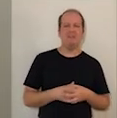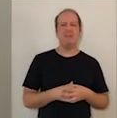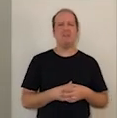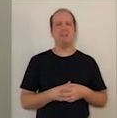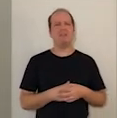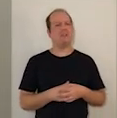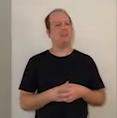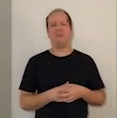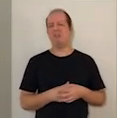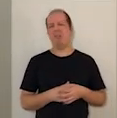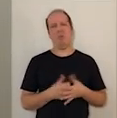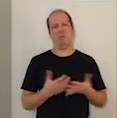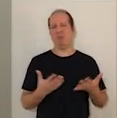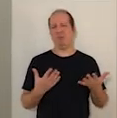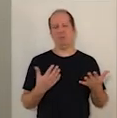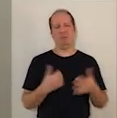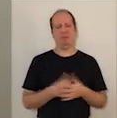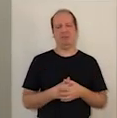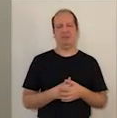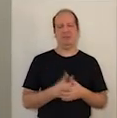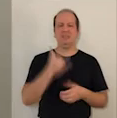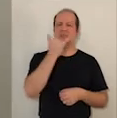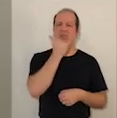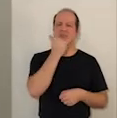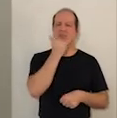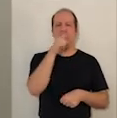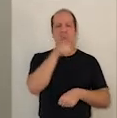Meu amigo, meu honrado amigo,